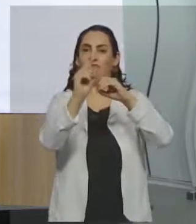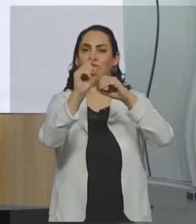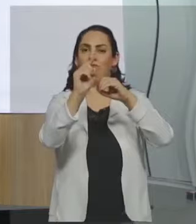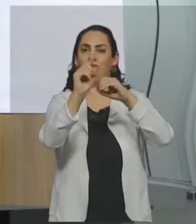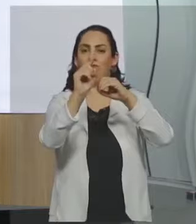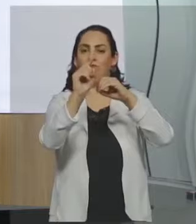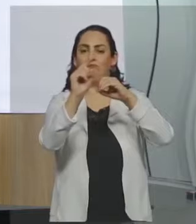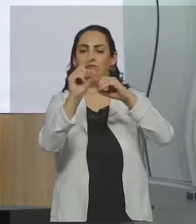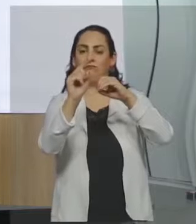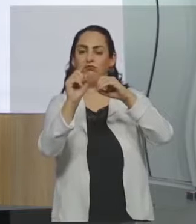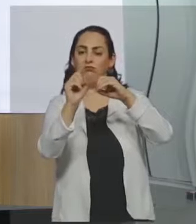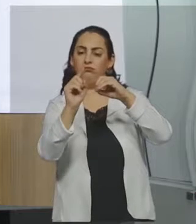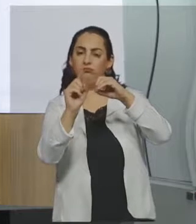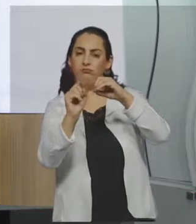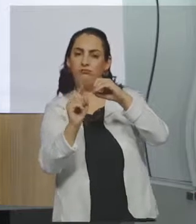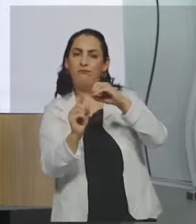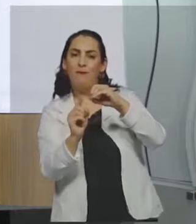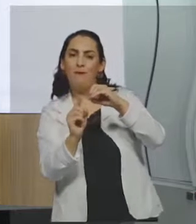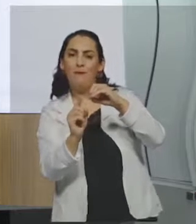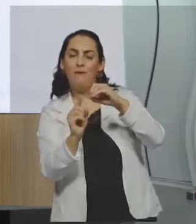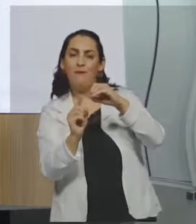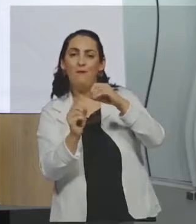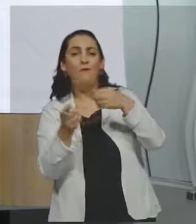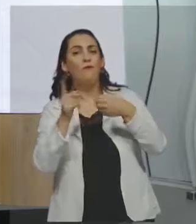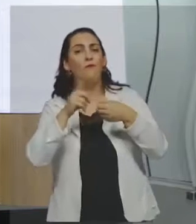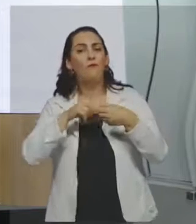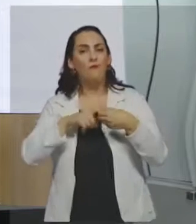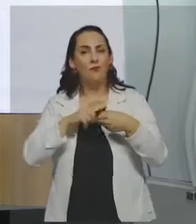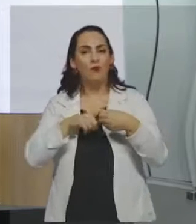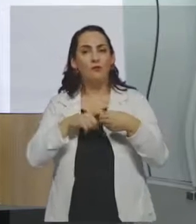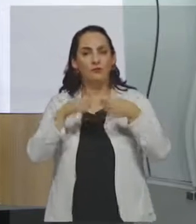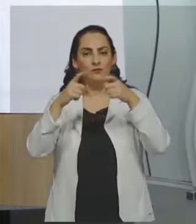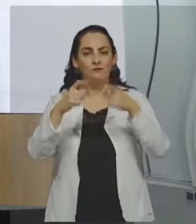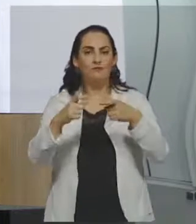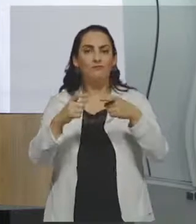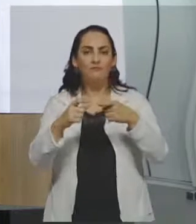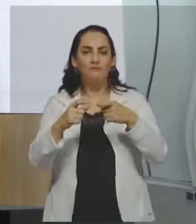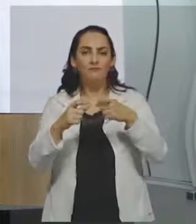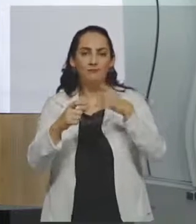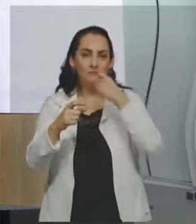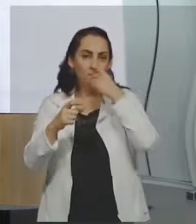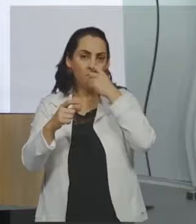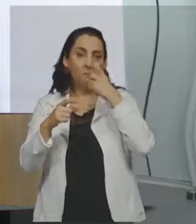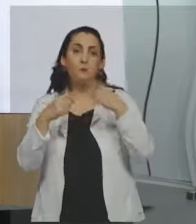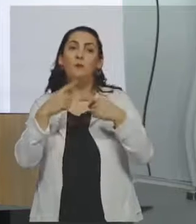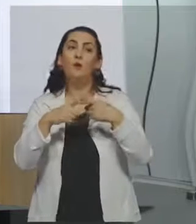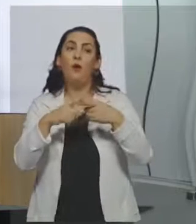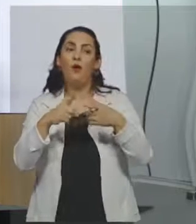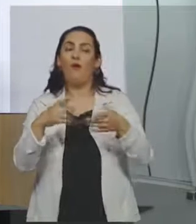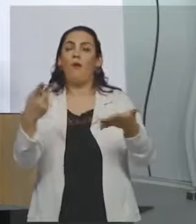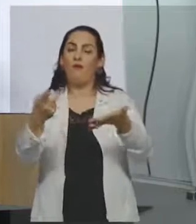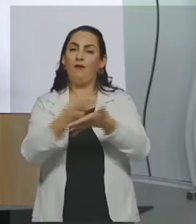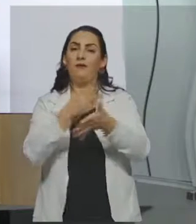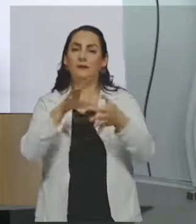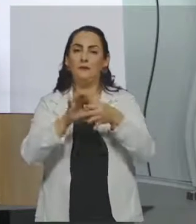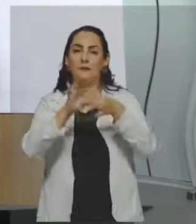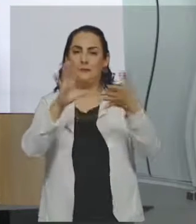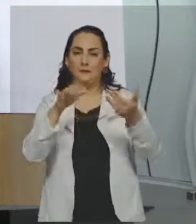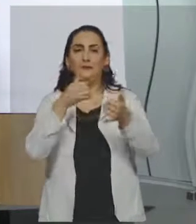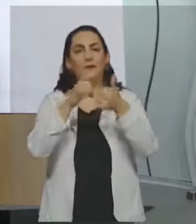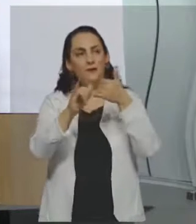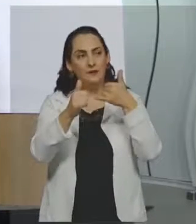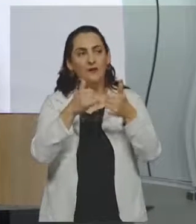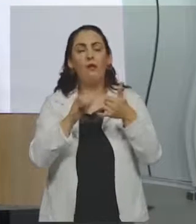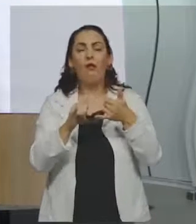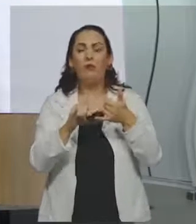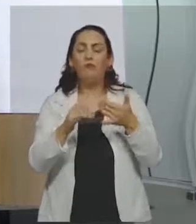ele justamente retorna para a sua camada de origem, ok? E isso faz com que essa liberação de energia. O que